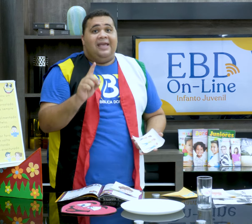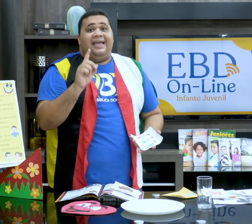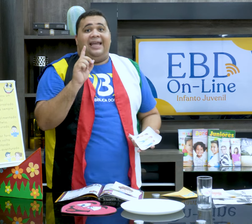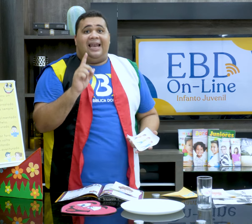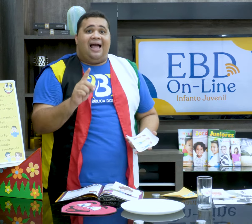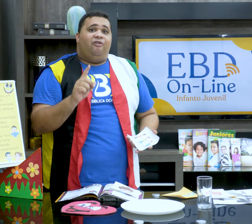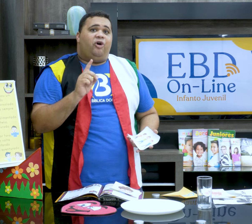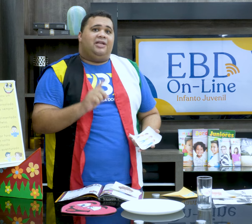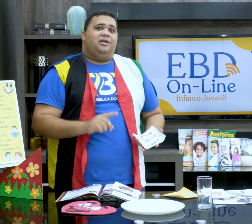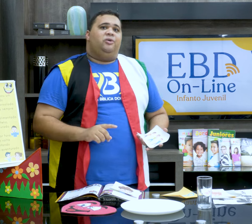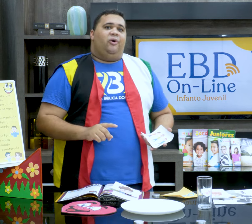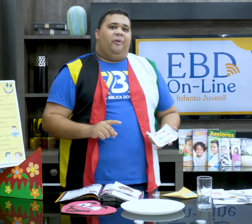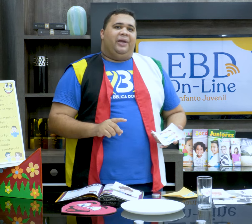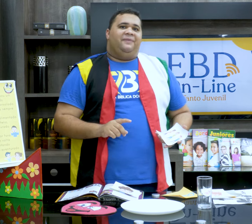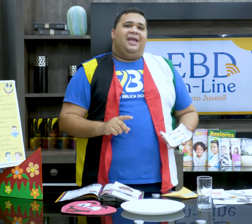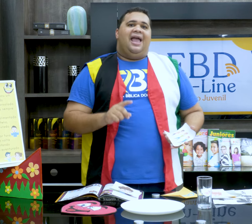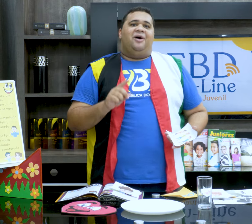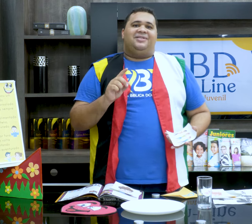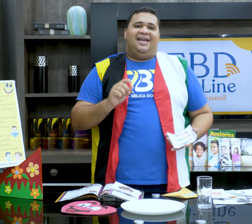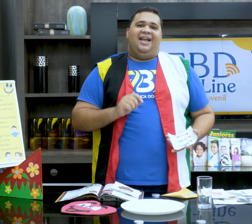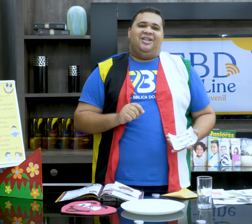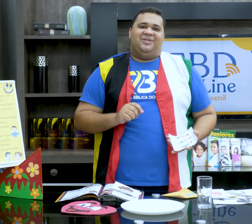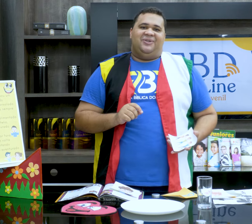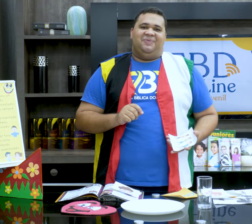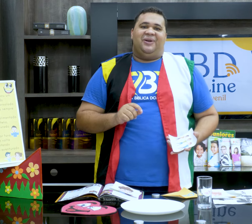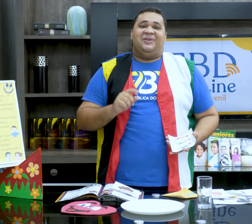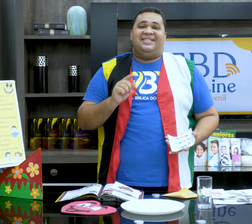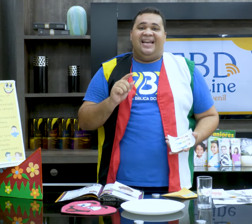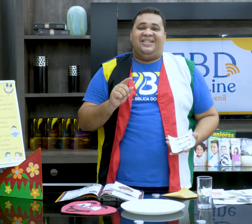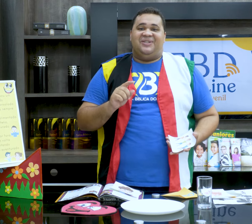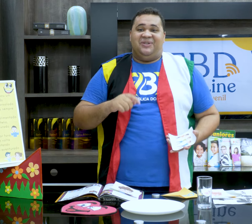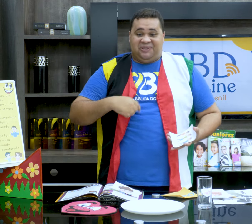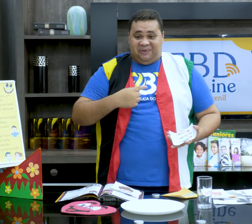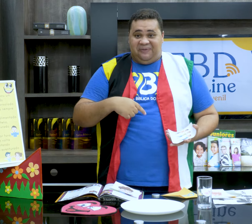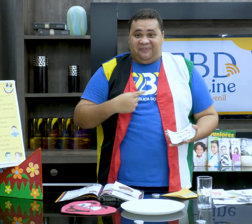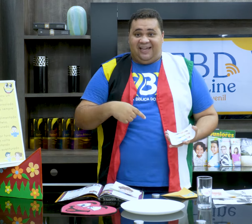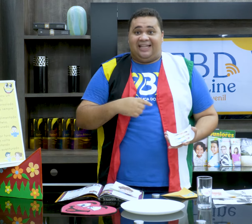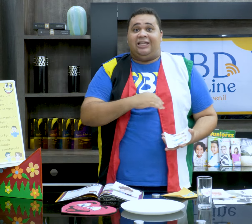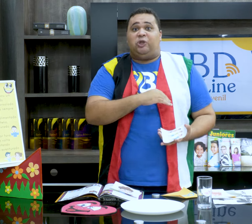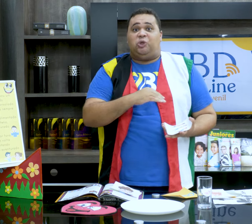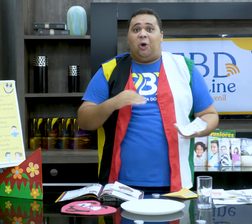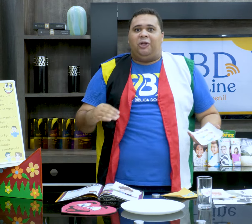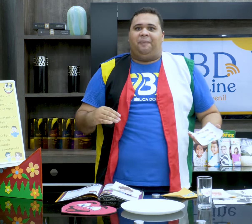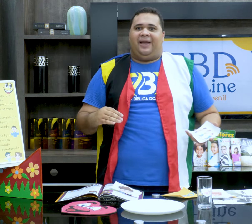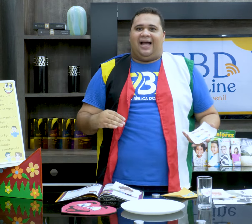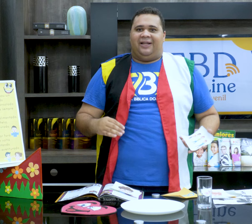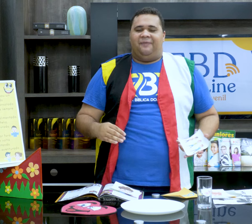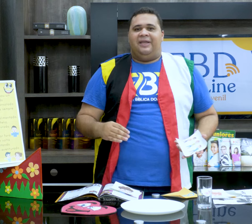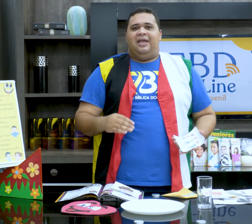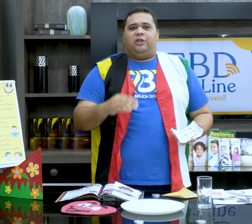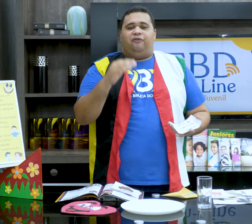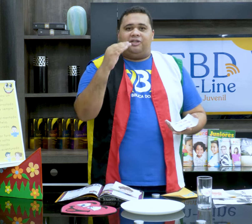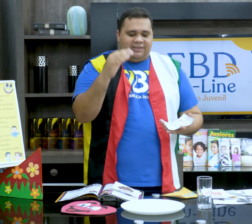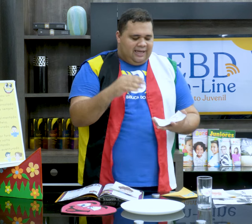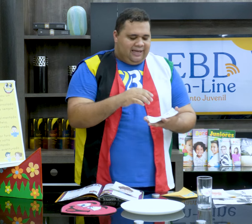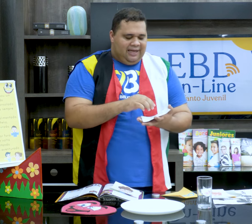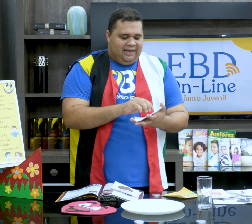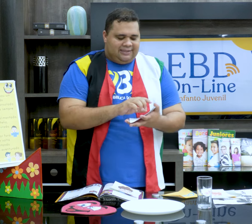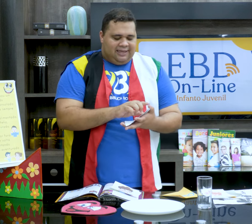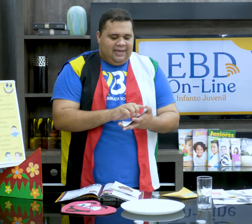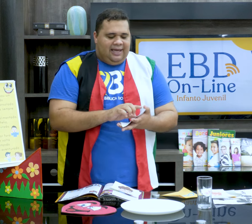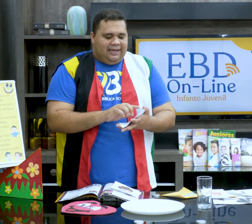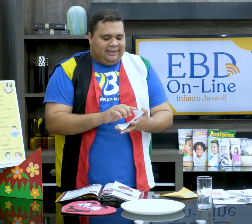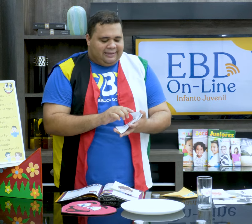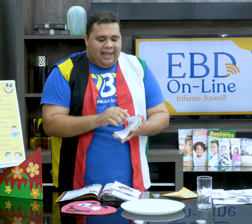coisa que lava o coração do homem é o sangue de Jesus porque o sangue de Jesus nos purifica de todo pecado Então você